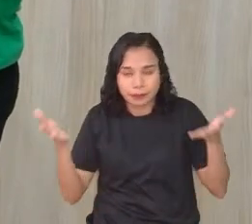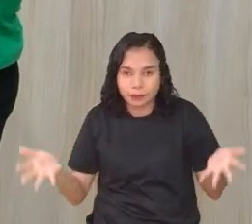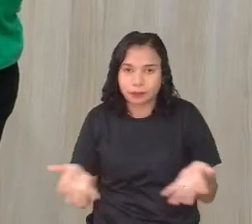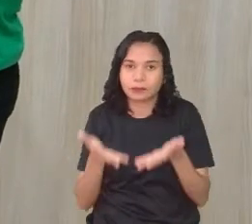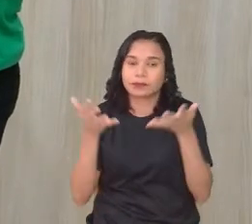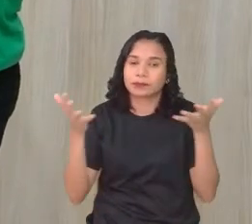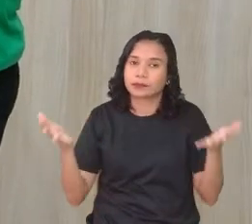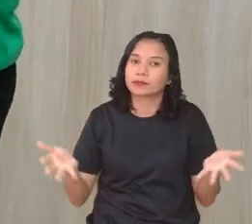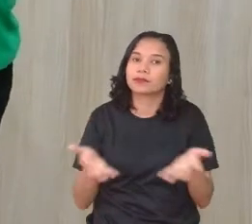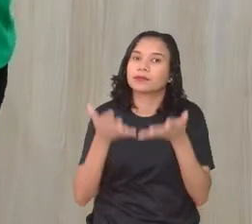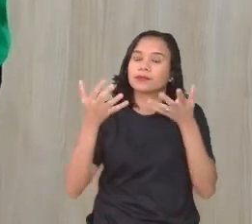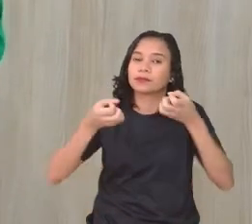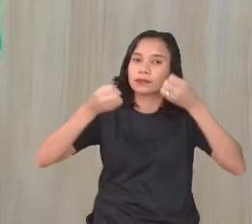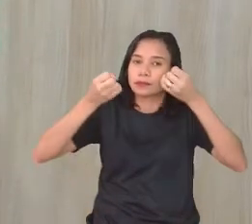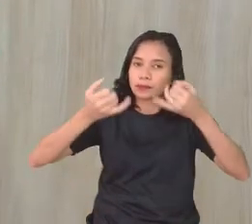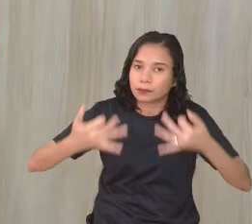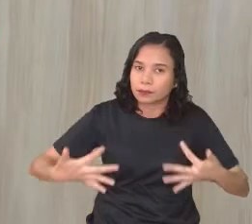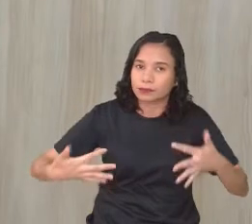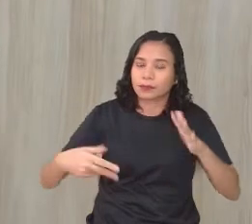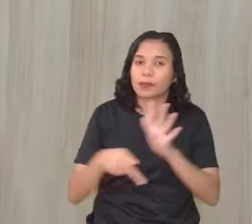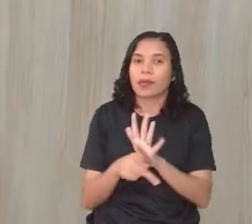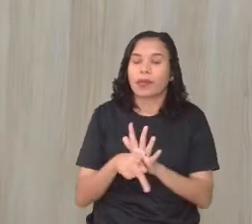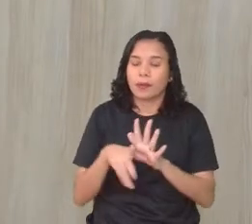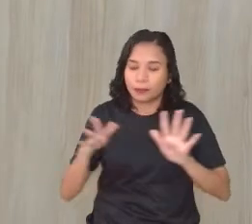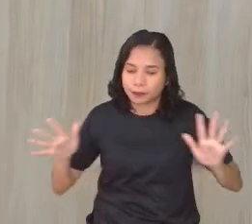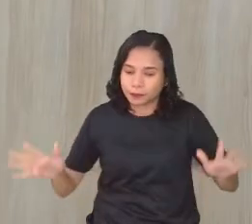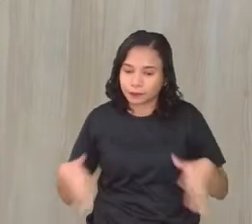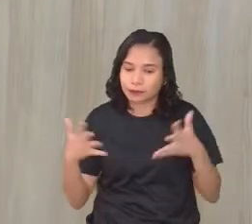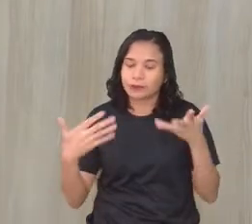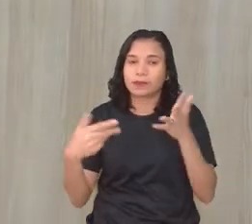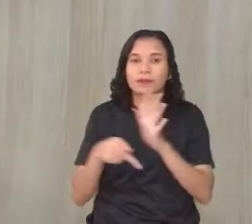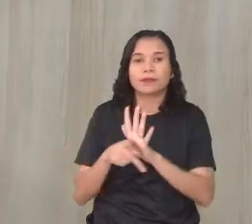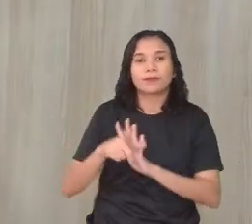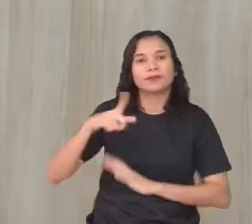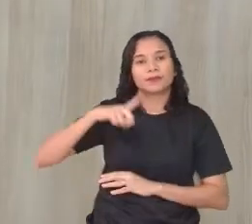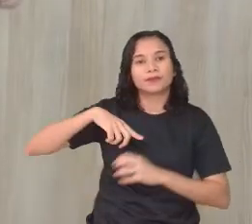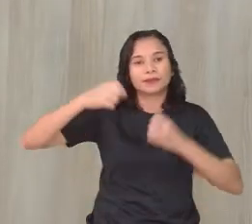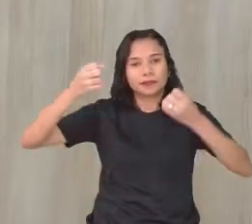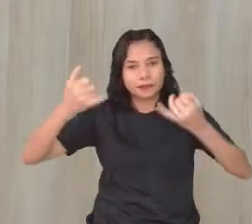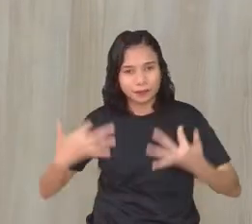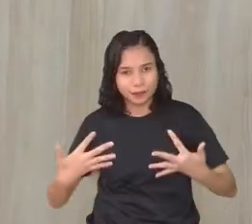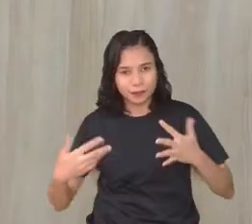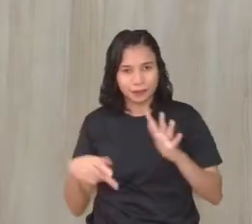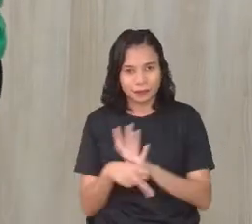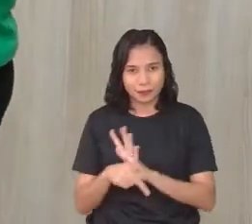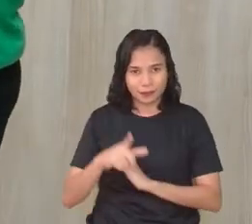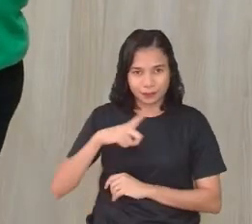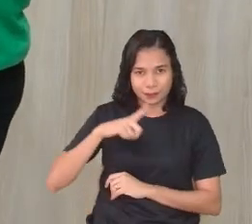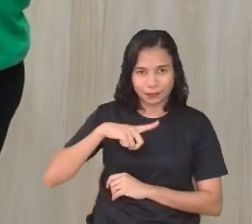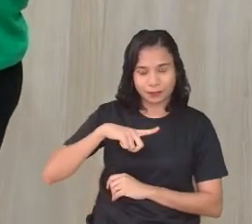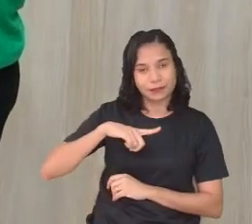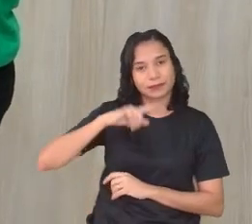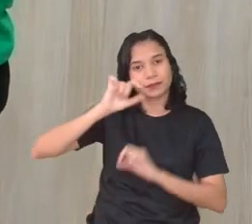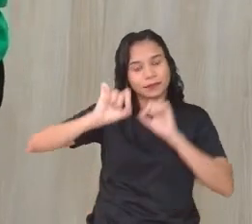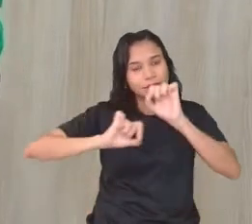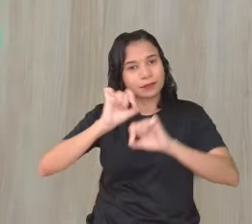é? Florescendo, né? Aflorada, florescendo, aflorada. E aí é nesse momento